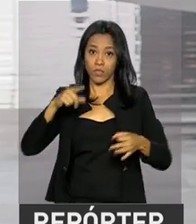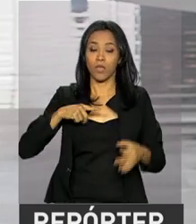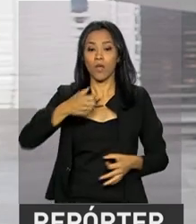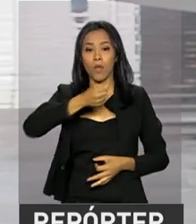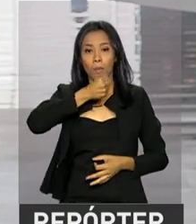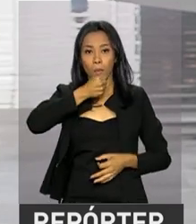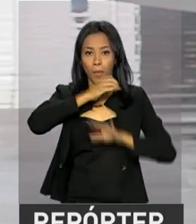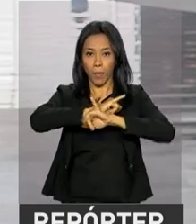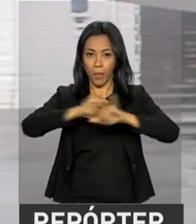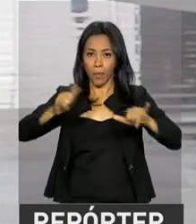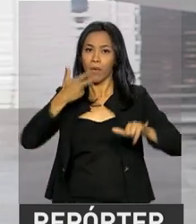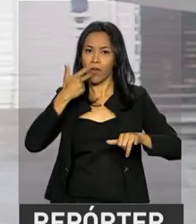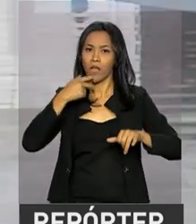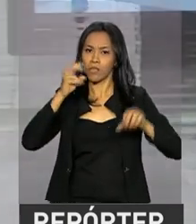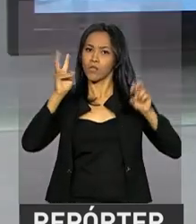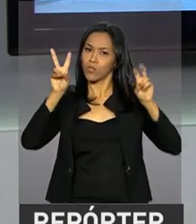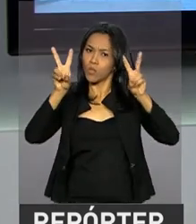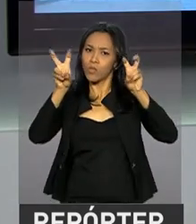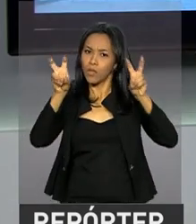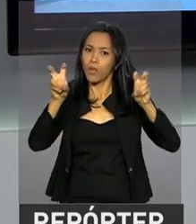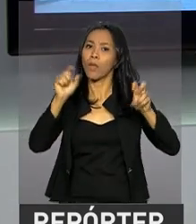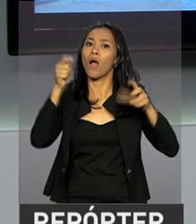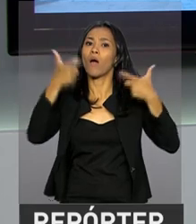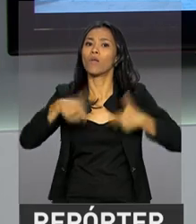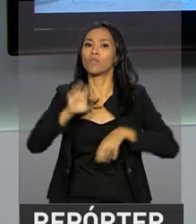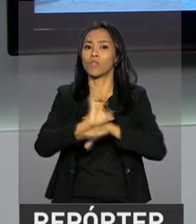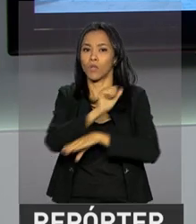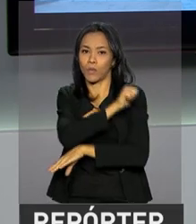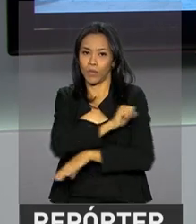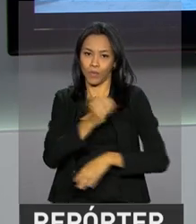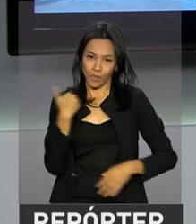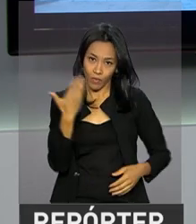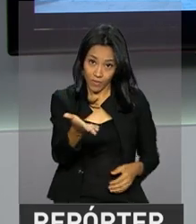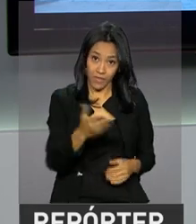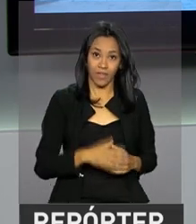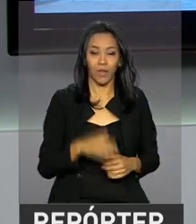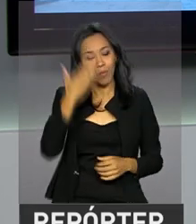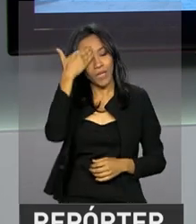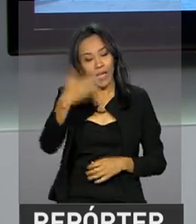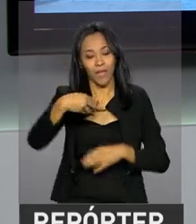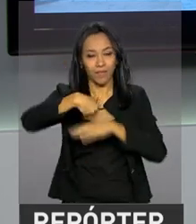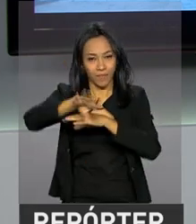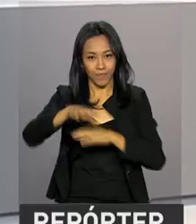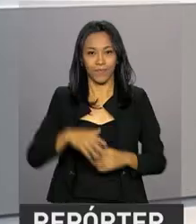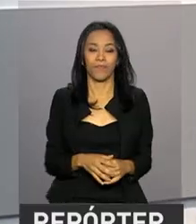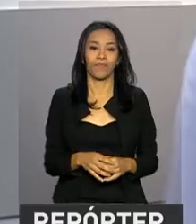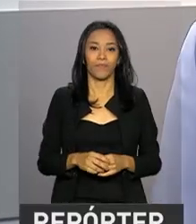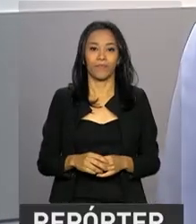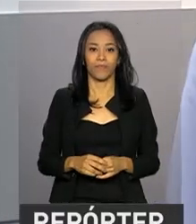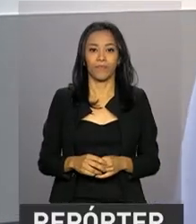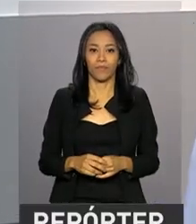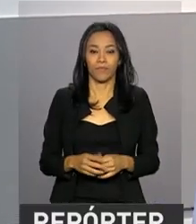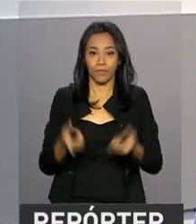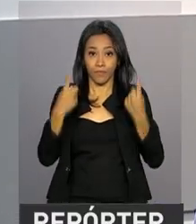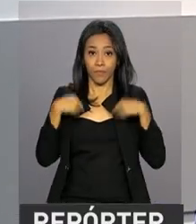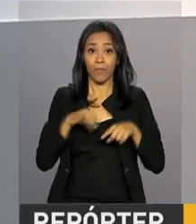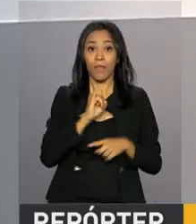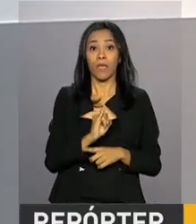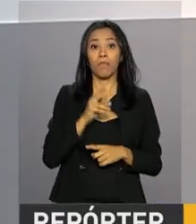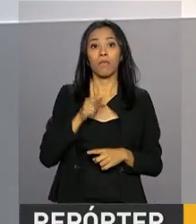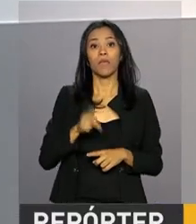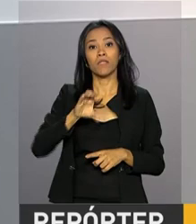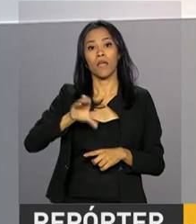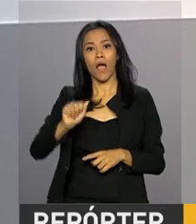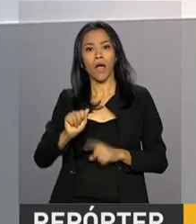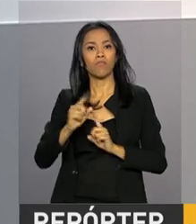falar sobre o assunto thaíssa é com você muito obrigada cleide pelas suas informações o ipca-15